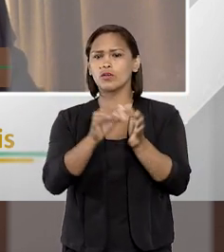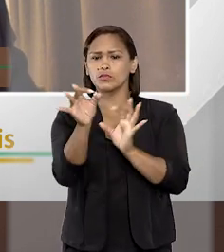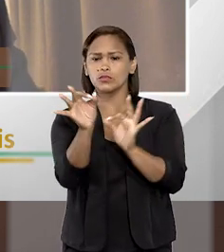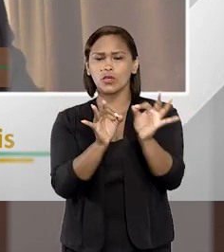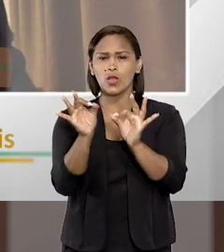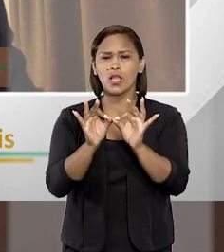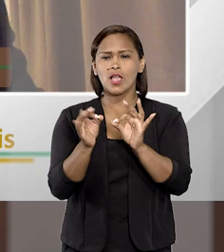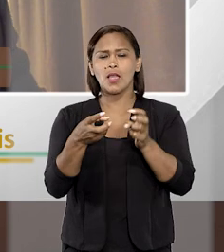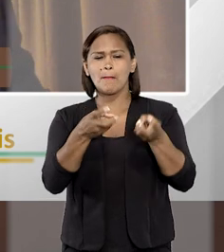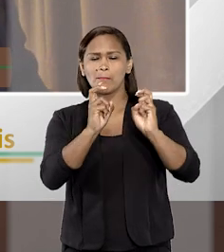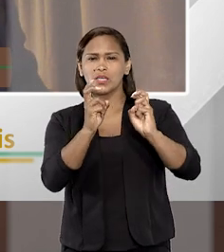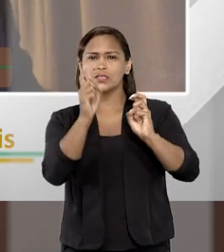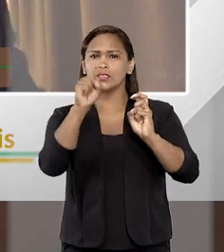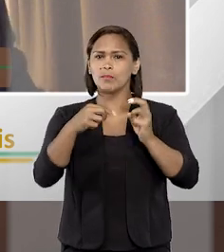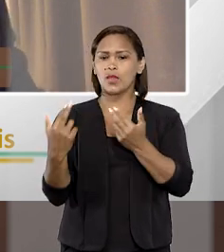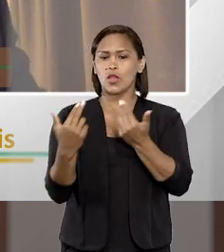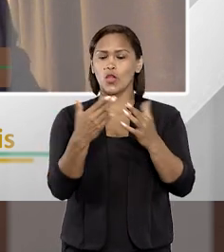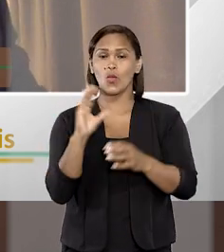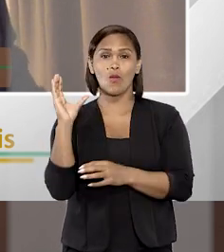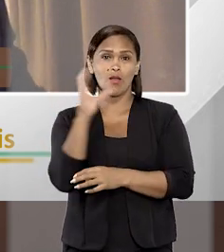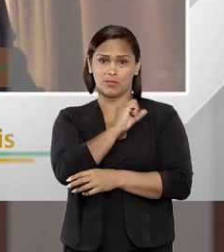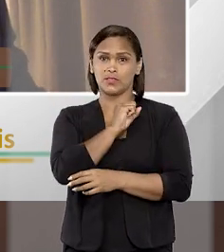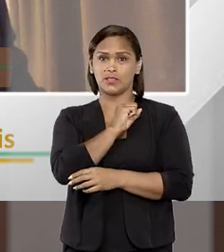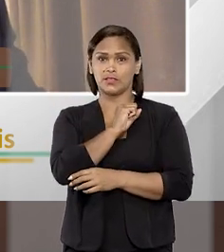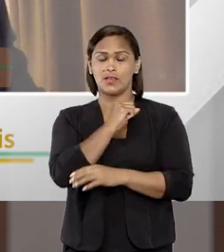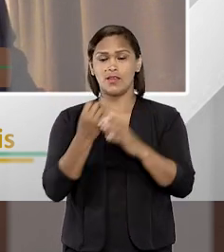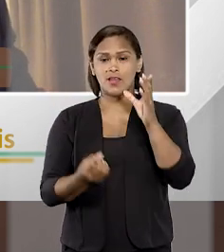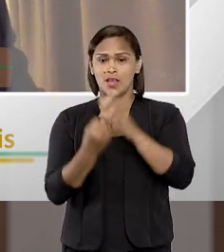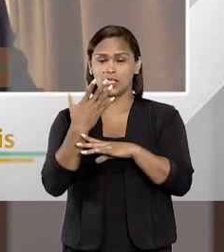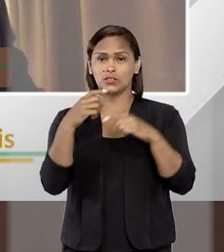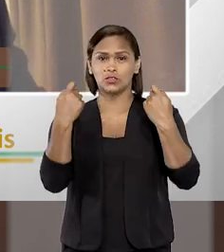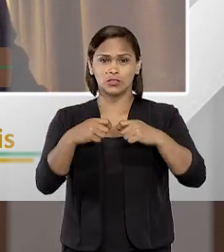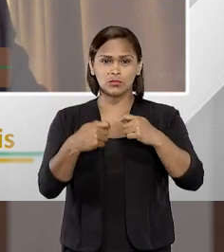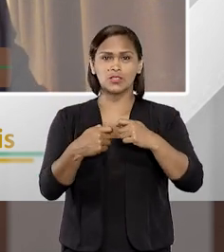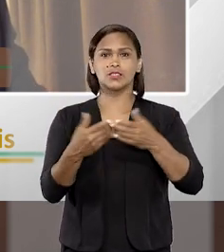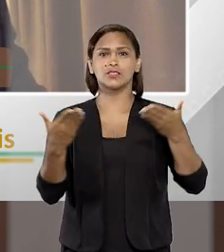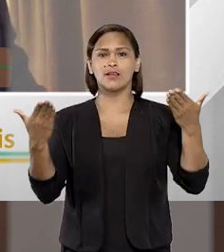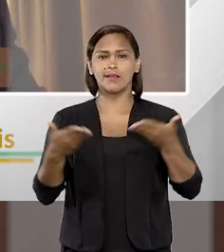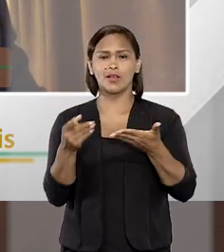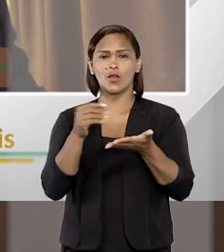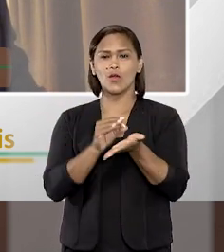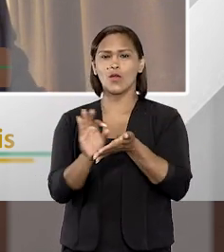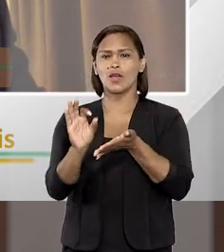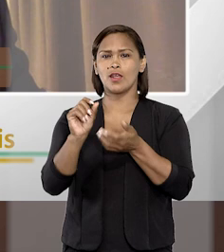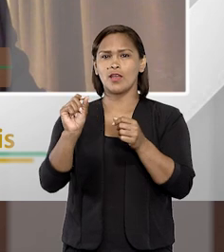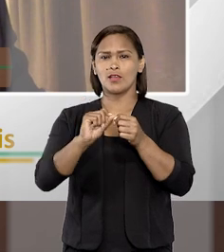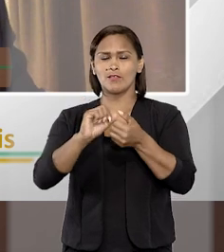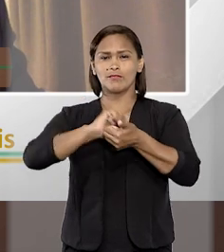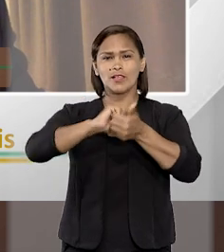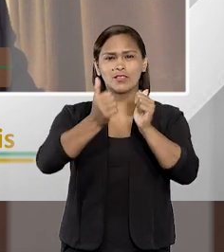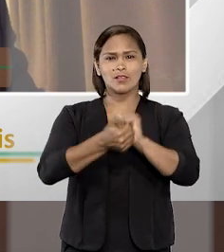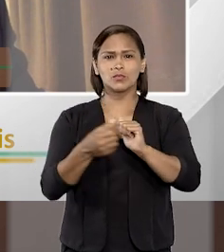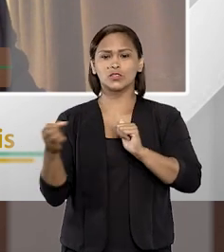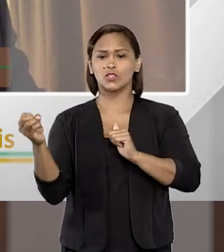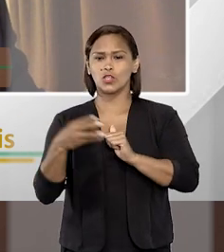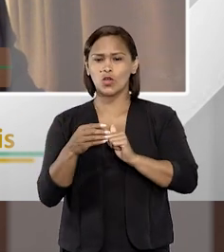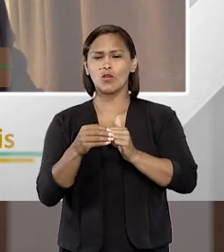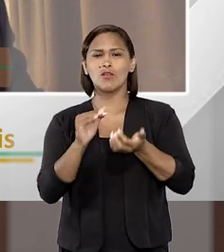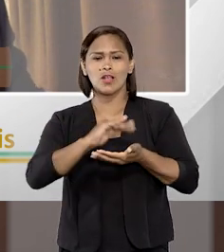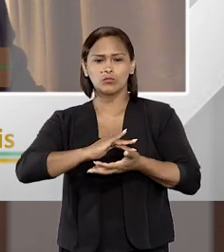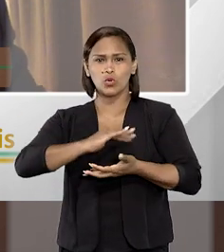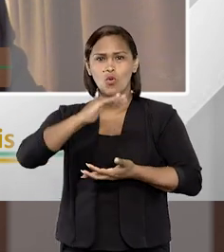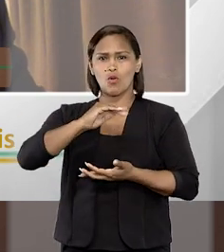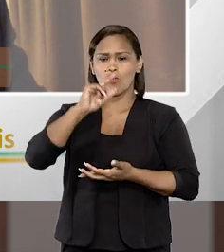essas percepções igual a velocidade é que surge a necessidade atual de sua adequação ao